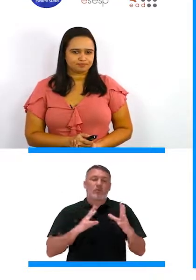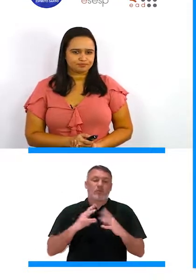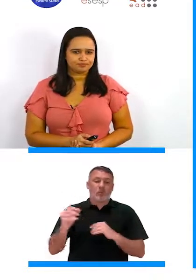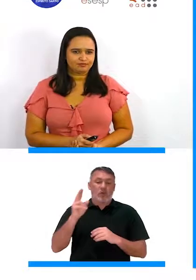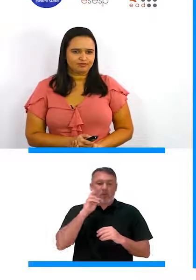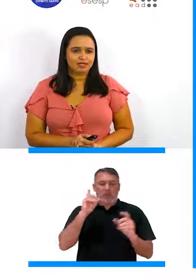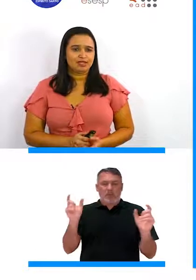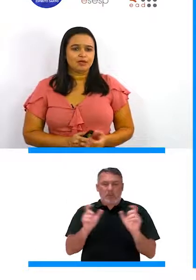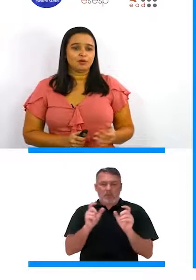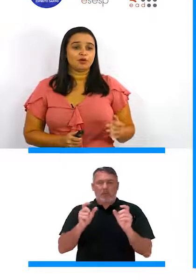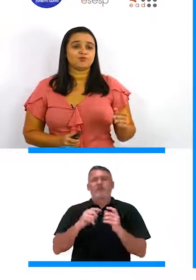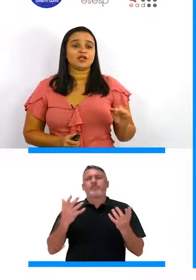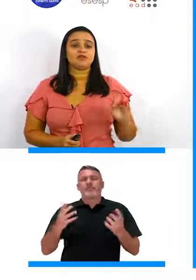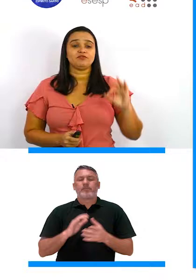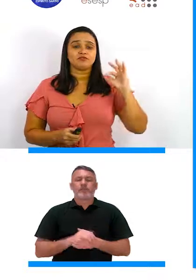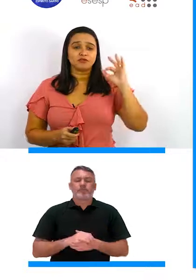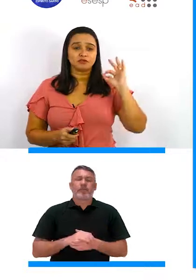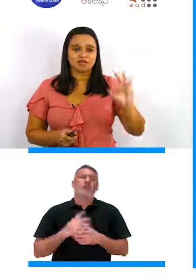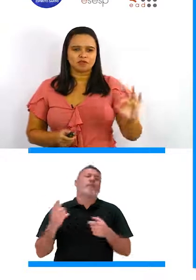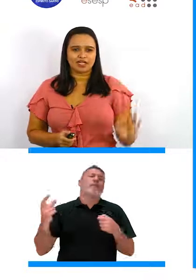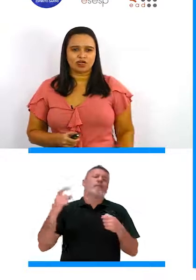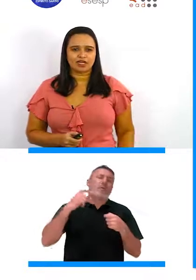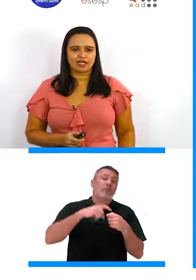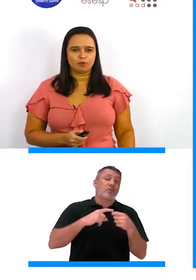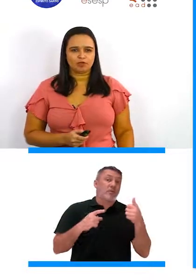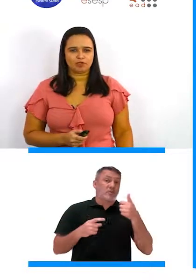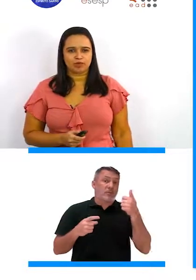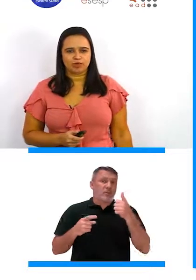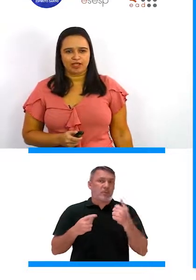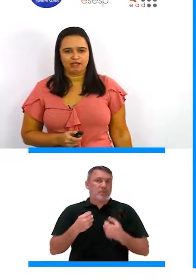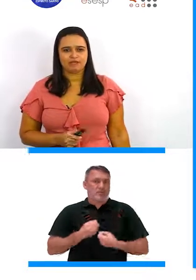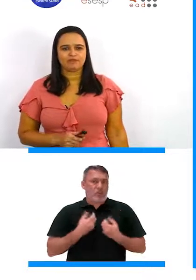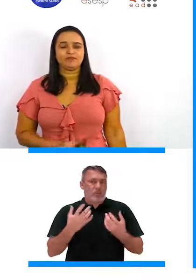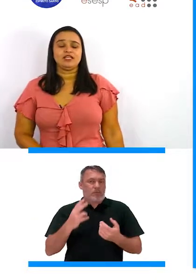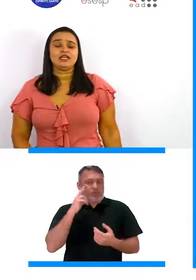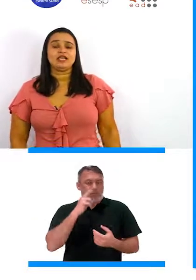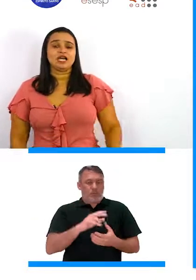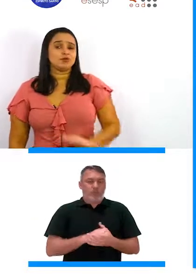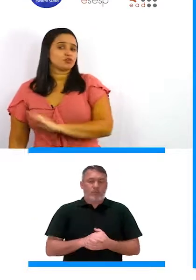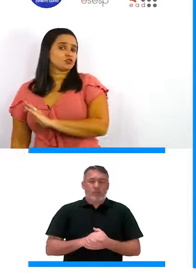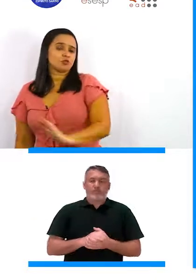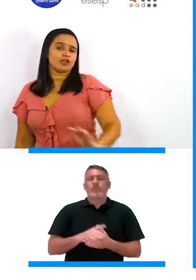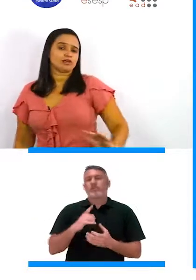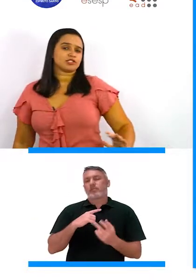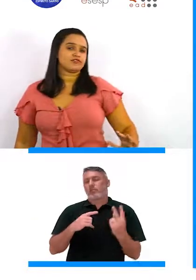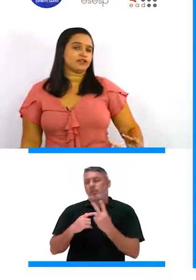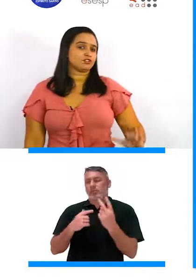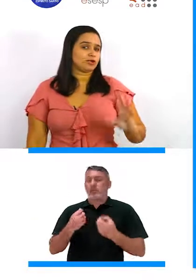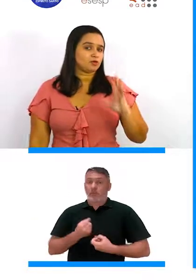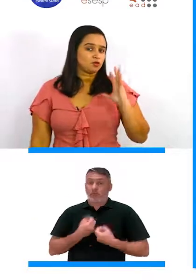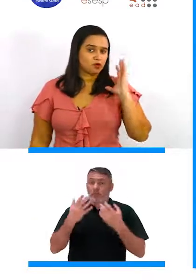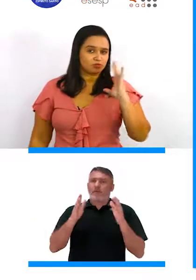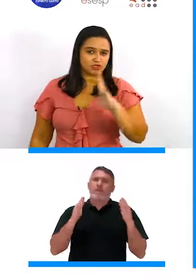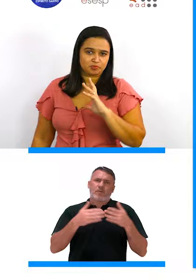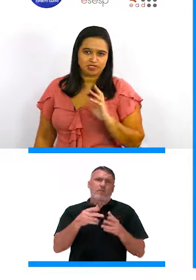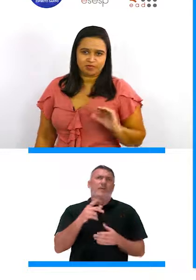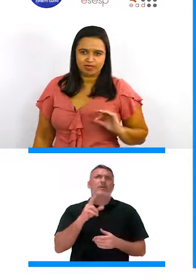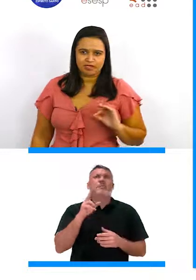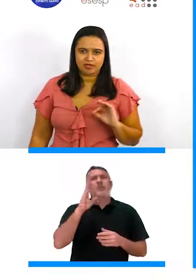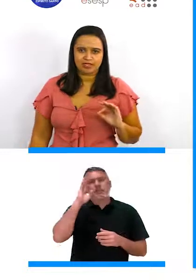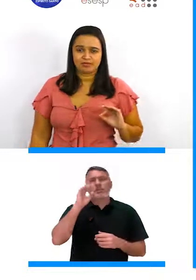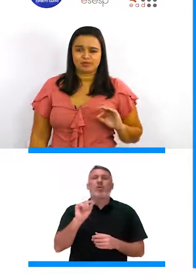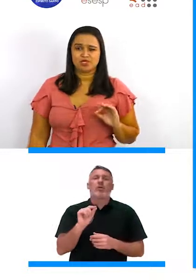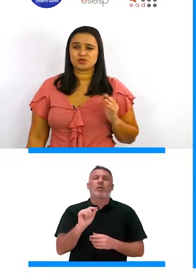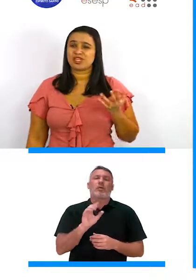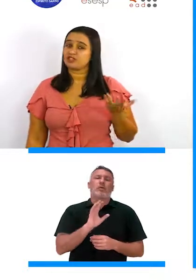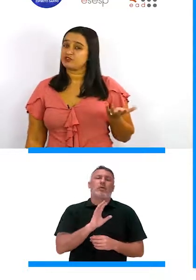fugisse. Bom, então vamos voltar agora ao primeiro poema. Ambos os poemas falam de amor, como vocês